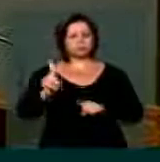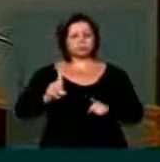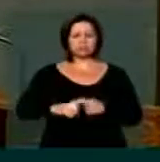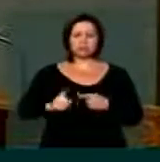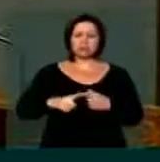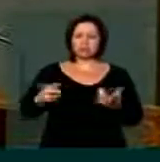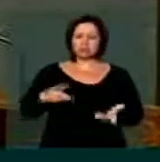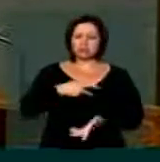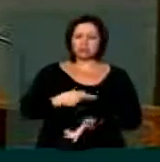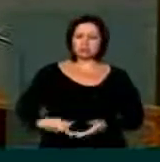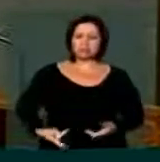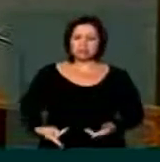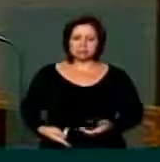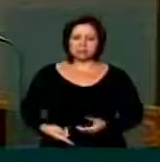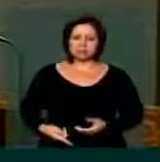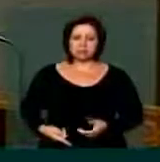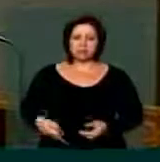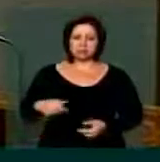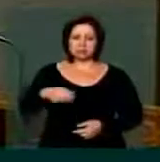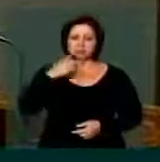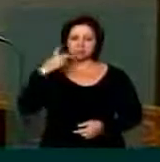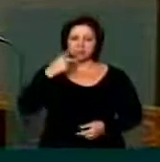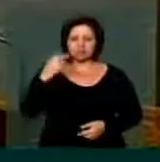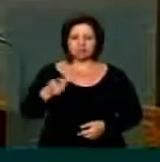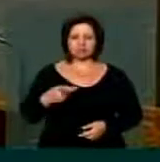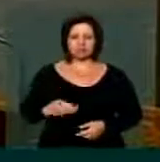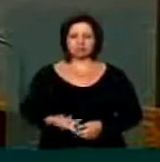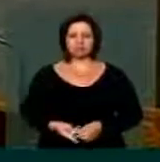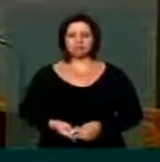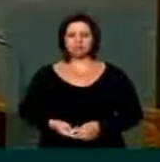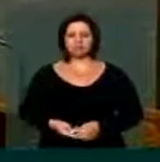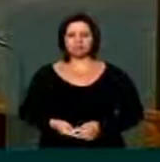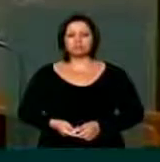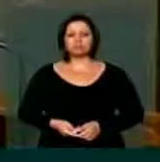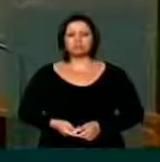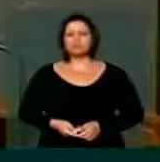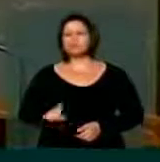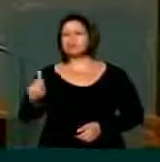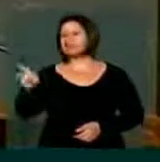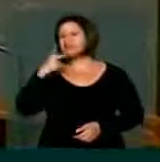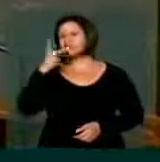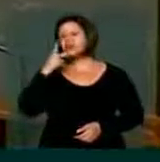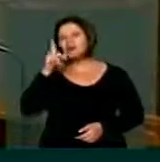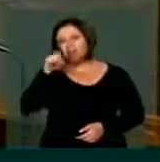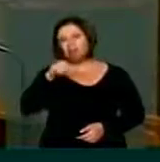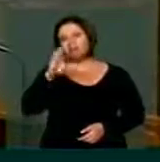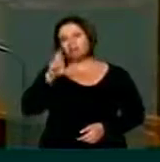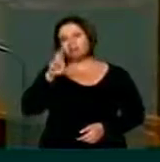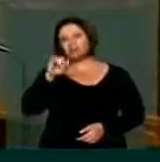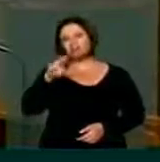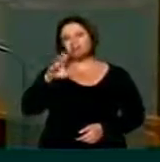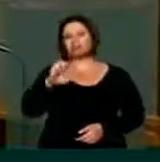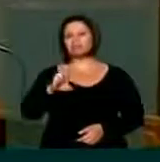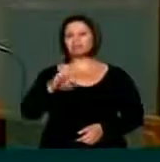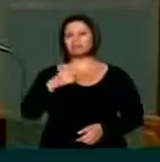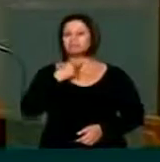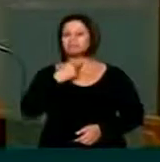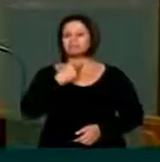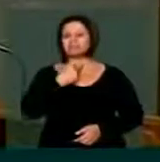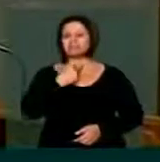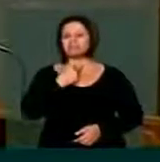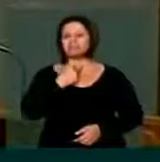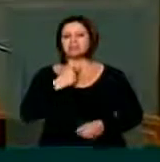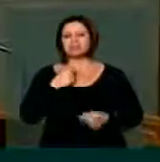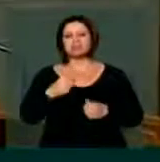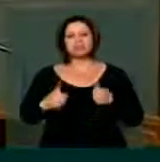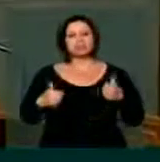presidencial fez muito bem em lhe colocar que o que ele falou é crime, é crime. Nós tivemos à